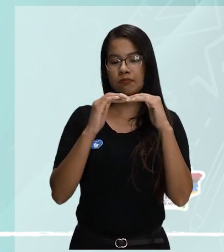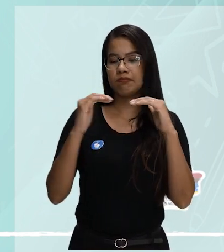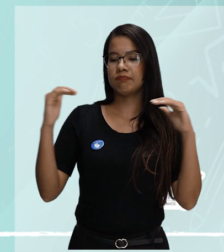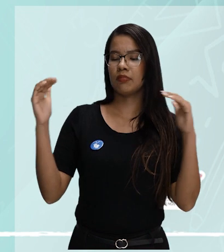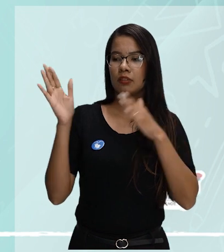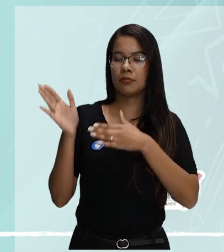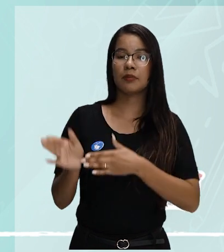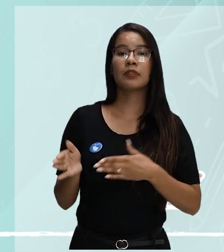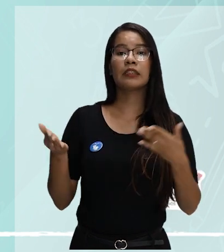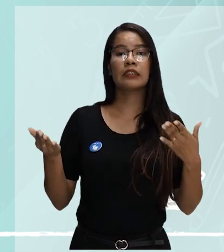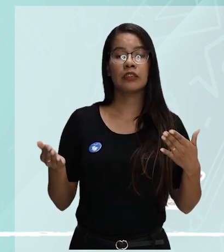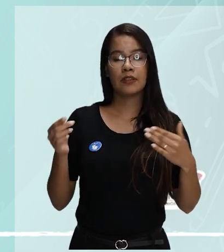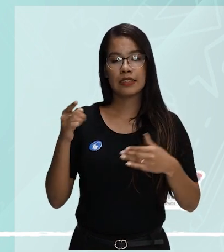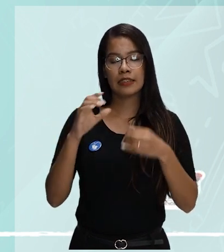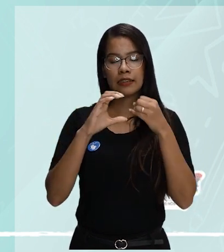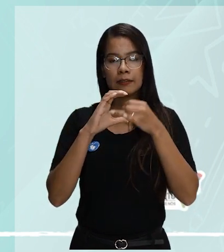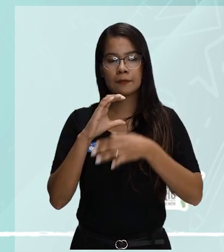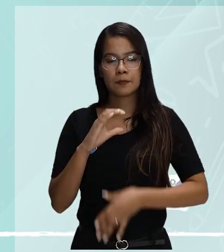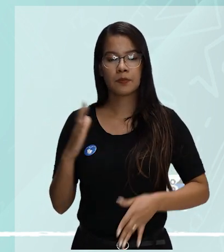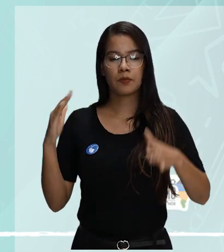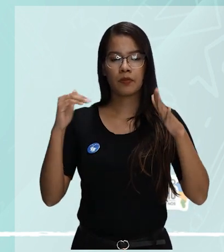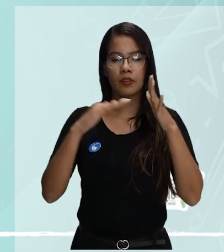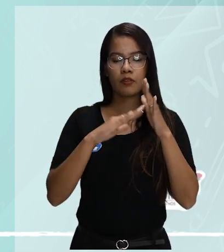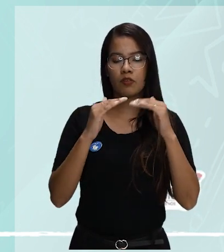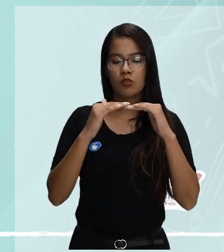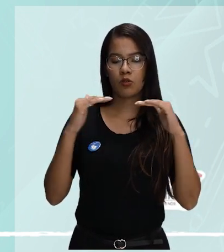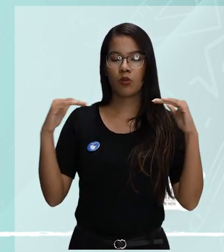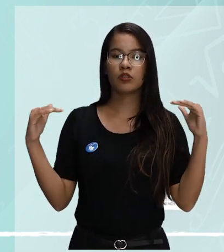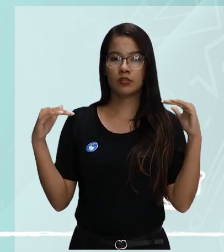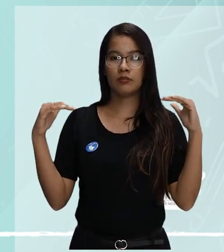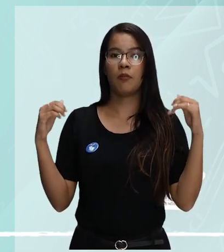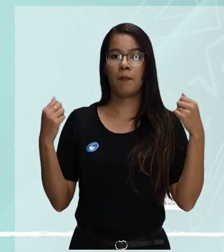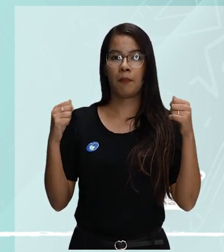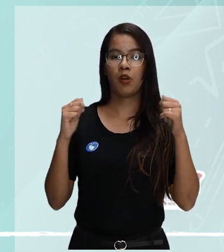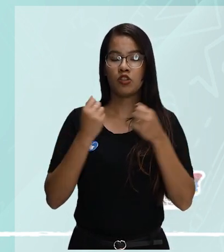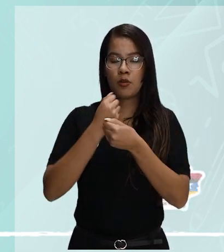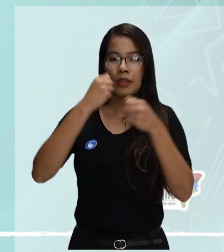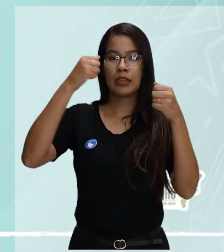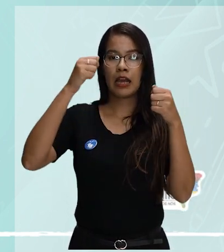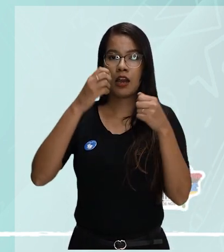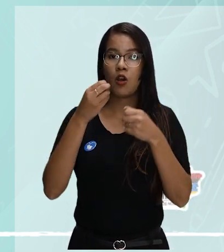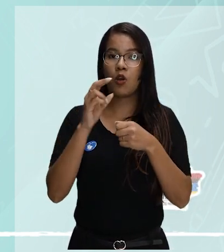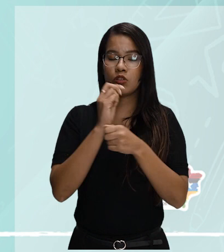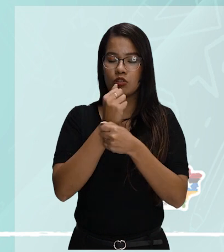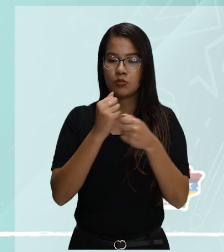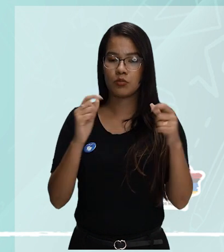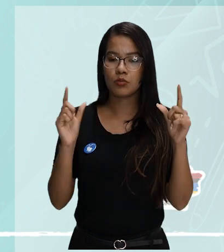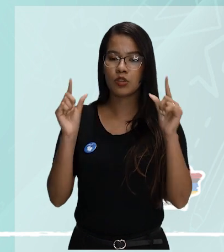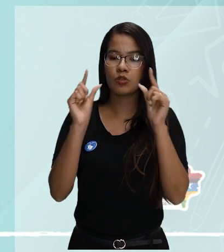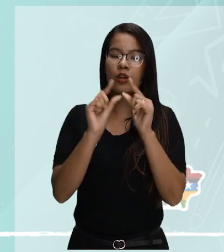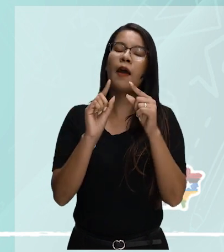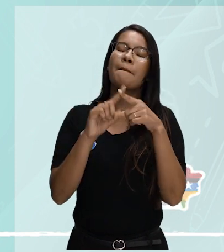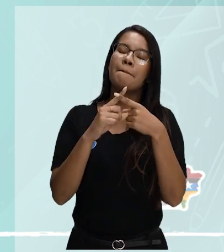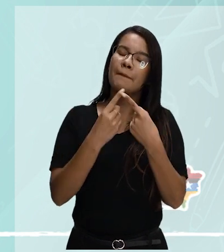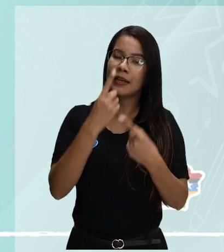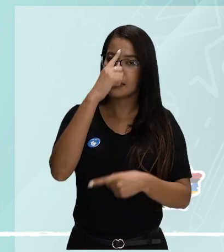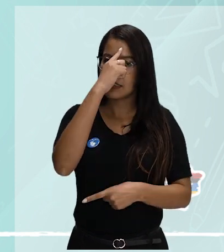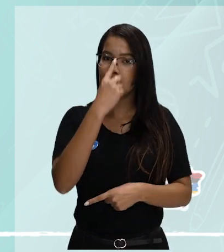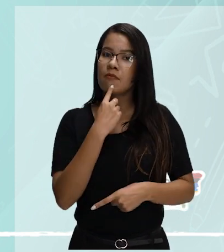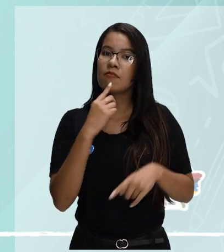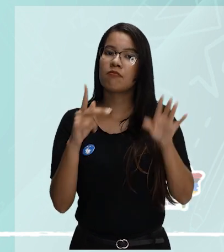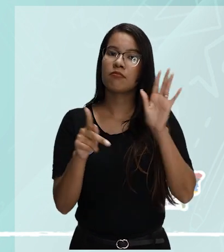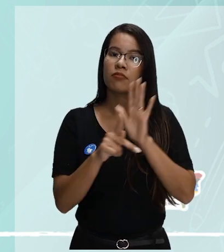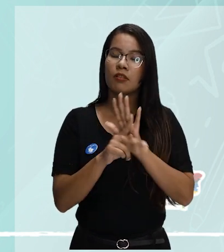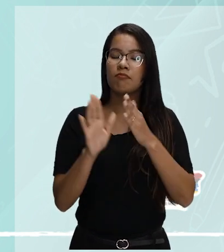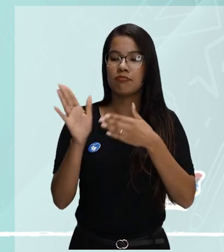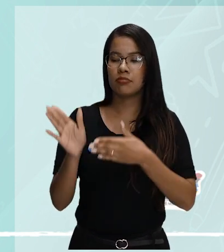Tá? Então, essa é a característica de uma função constante. Você pode aumentar ou diminuir o x, mas suas imagens